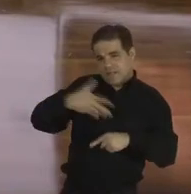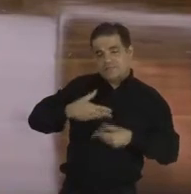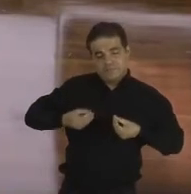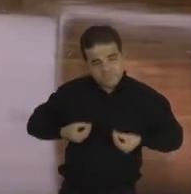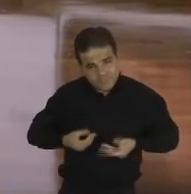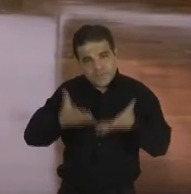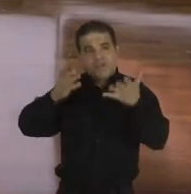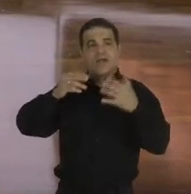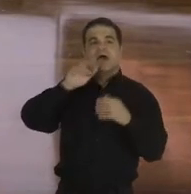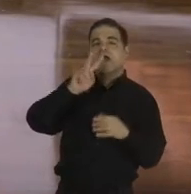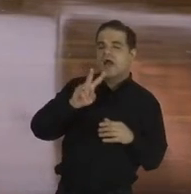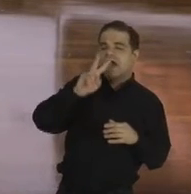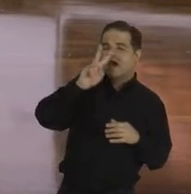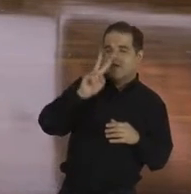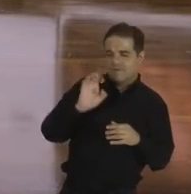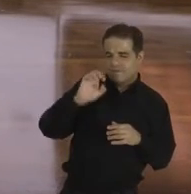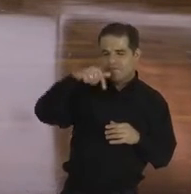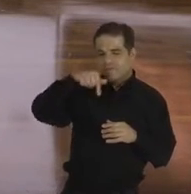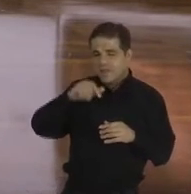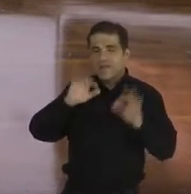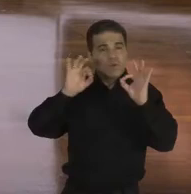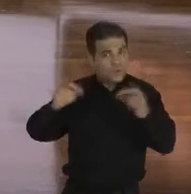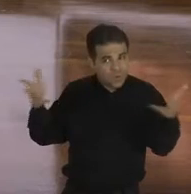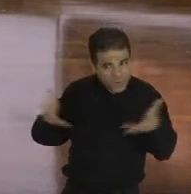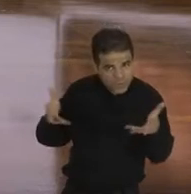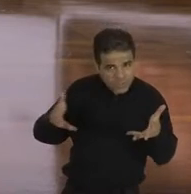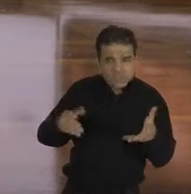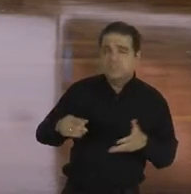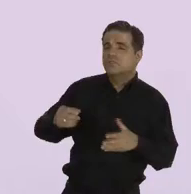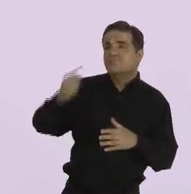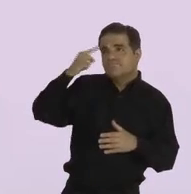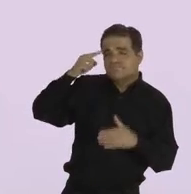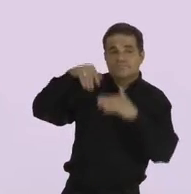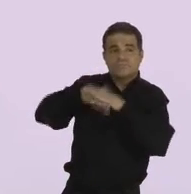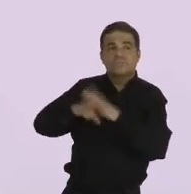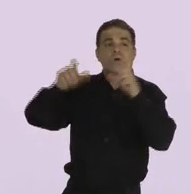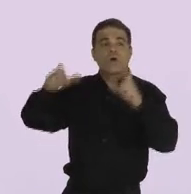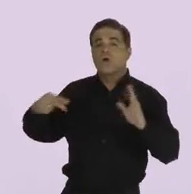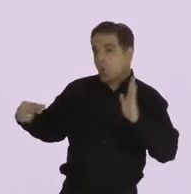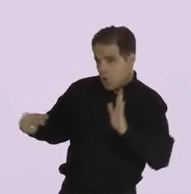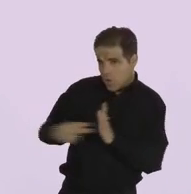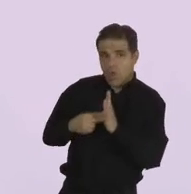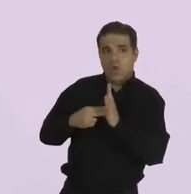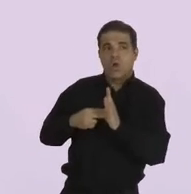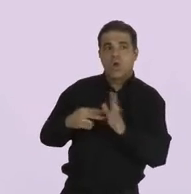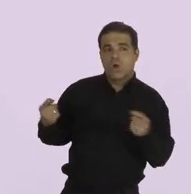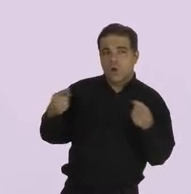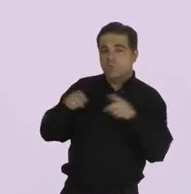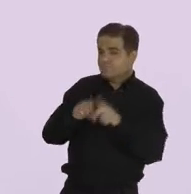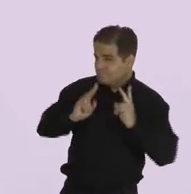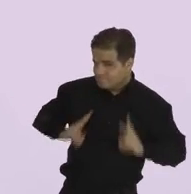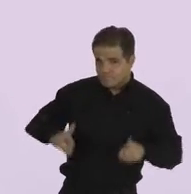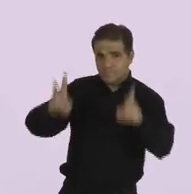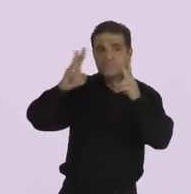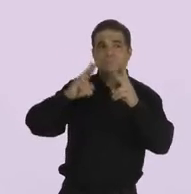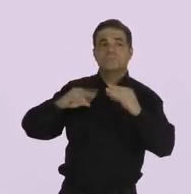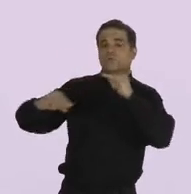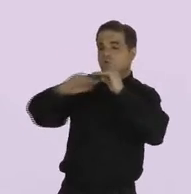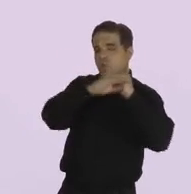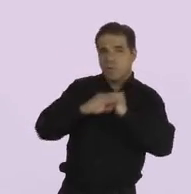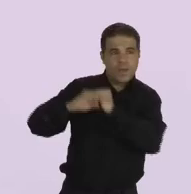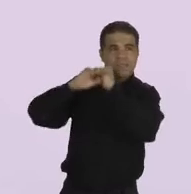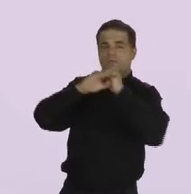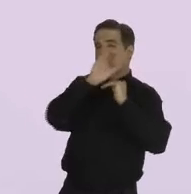de hoje a WEG balançando hoje uma estação de recarga em corrente contínua no